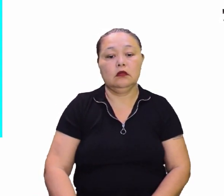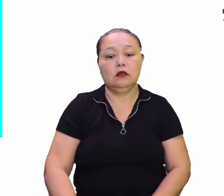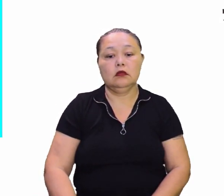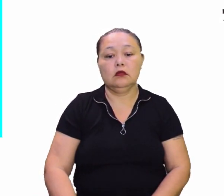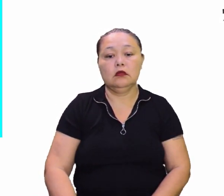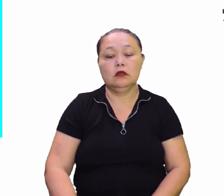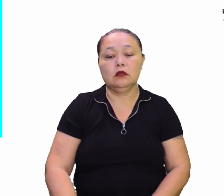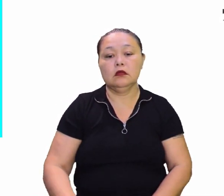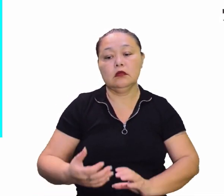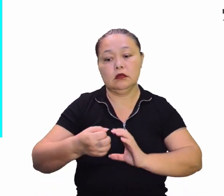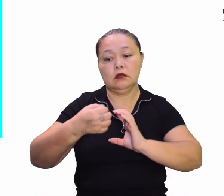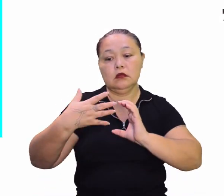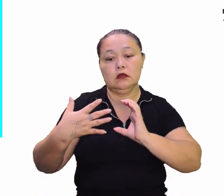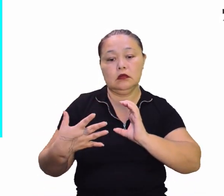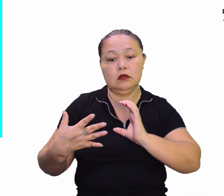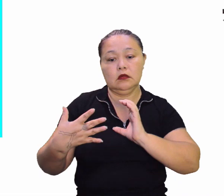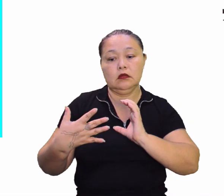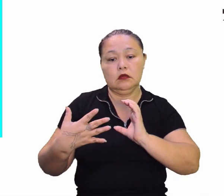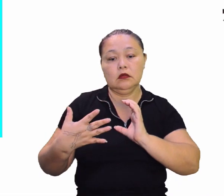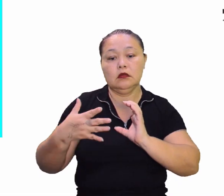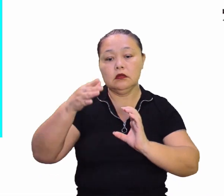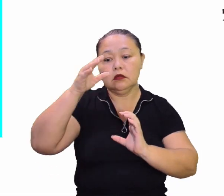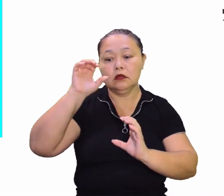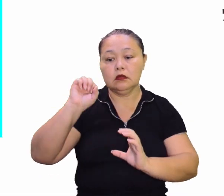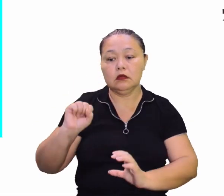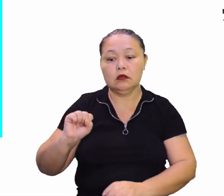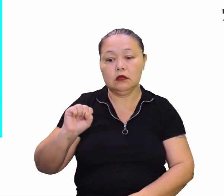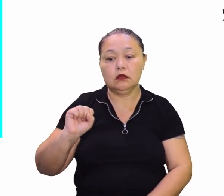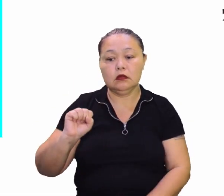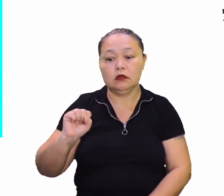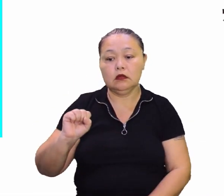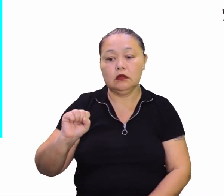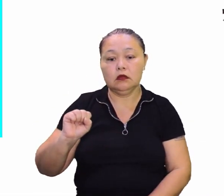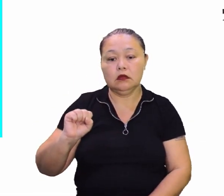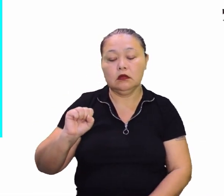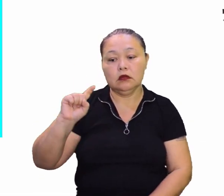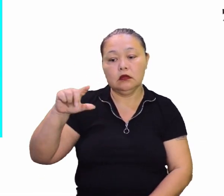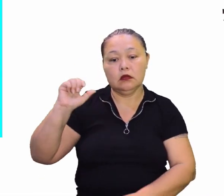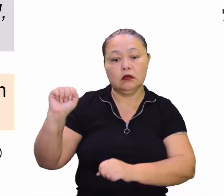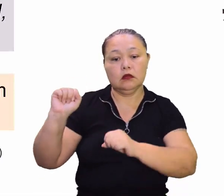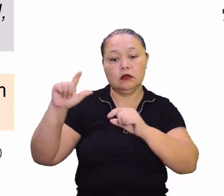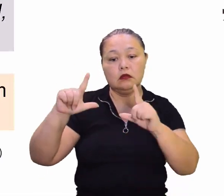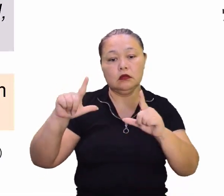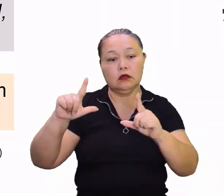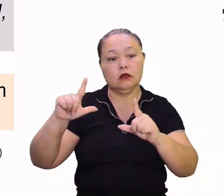Vamos lá para algumas características da Coreia do Sul. Próximo slide.